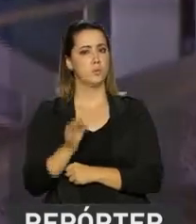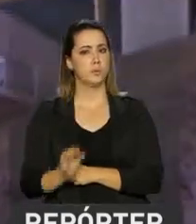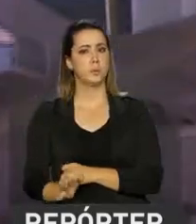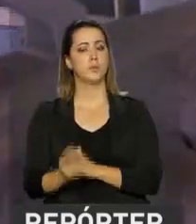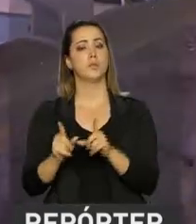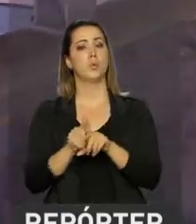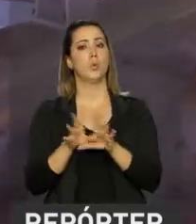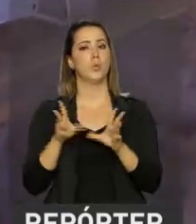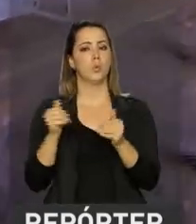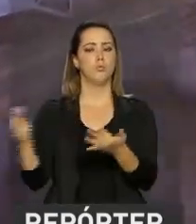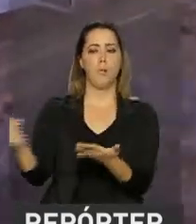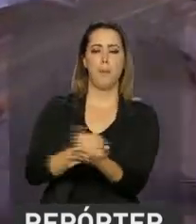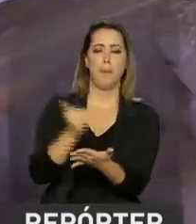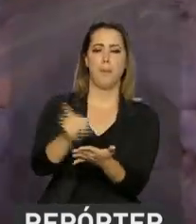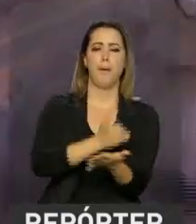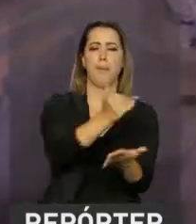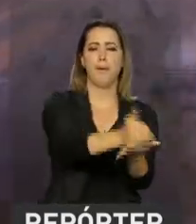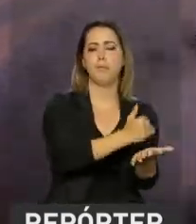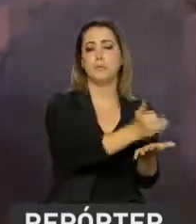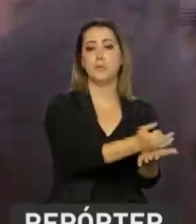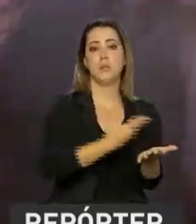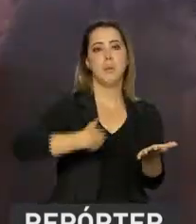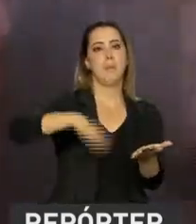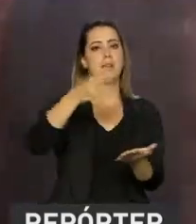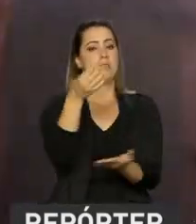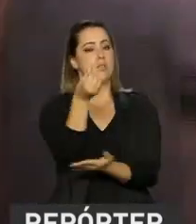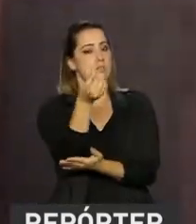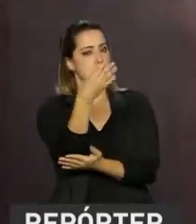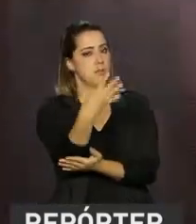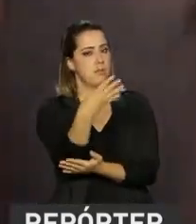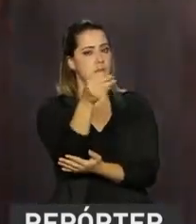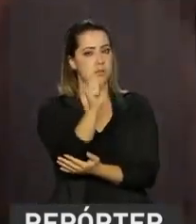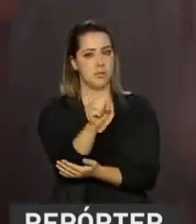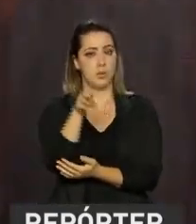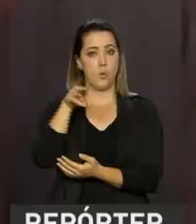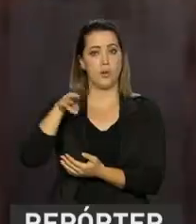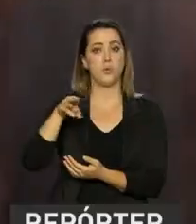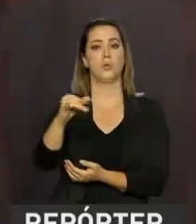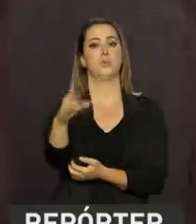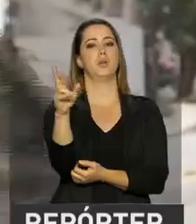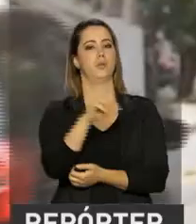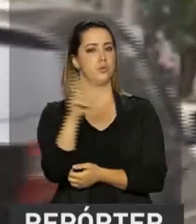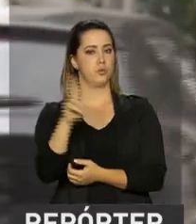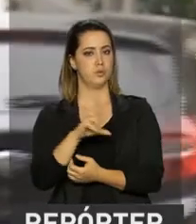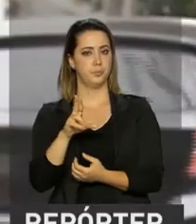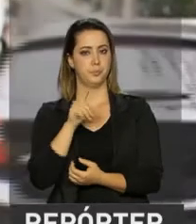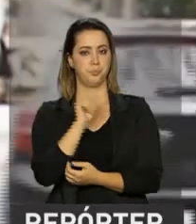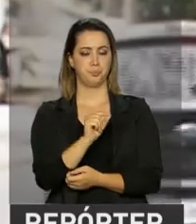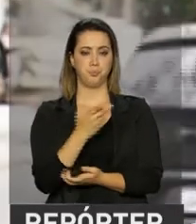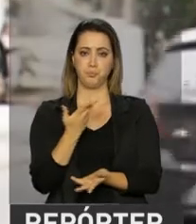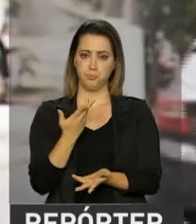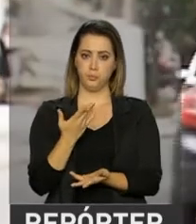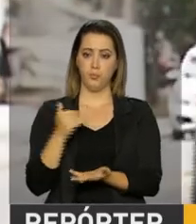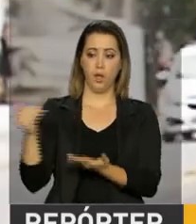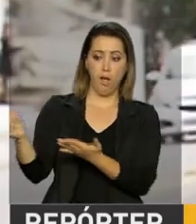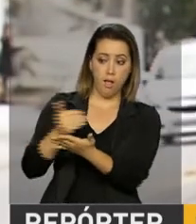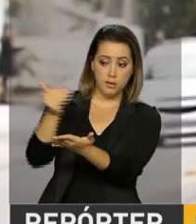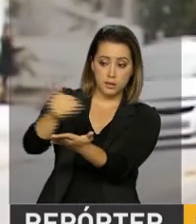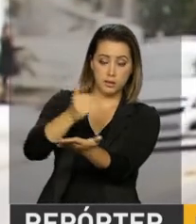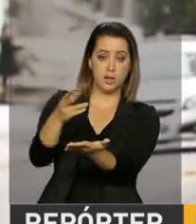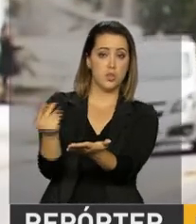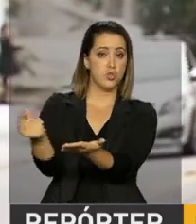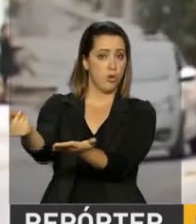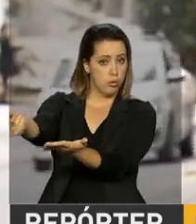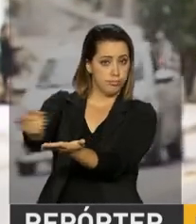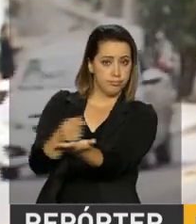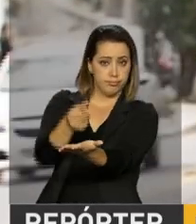arrecadado chega a 648 bilhões 580 milhões de reais a receita com os royalties do petróleo foi a